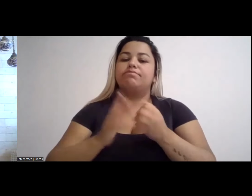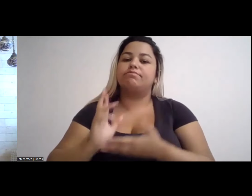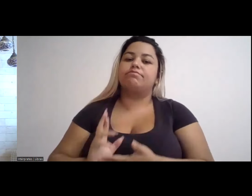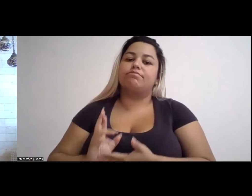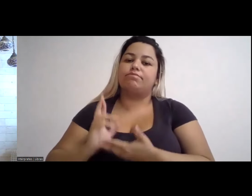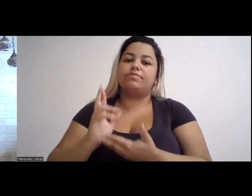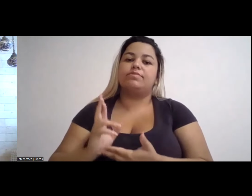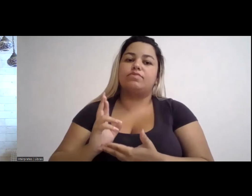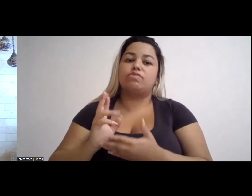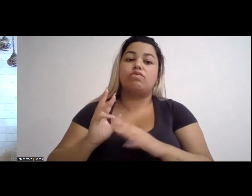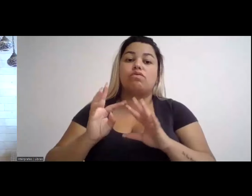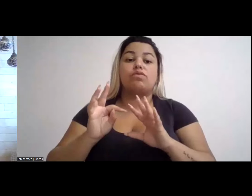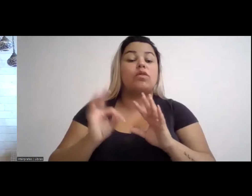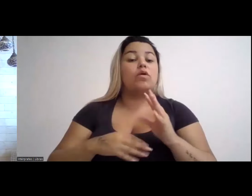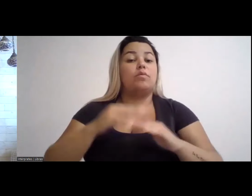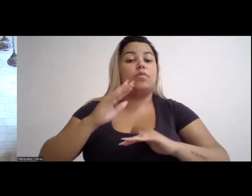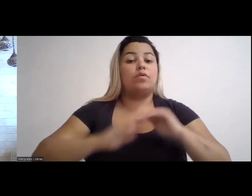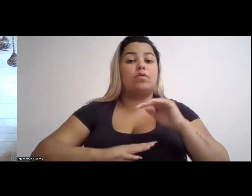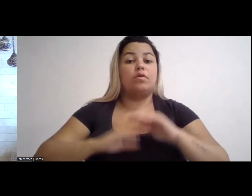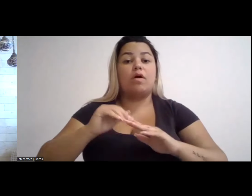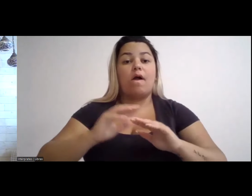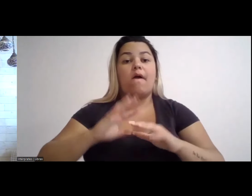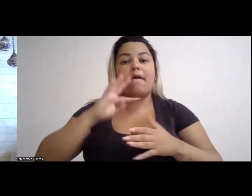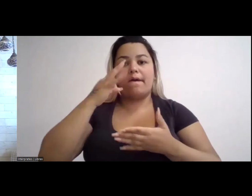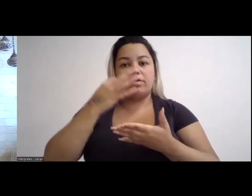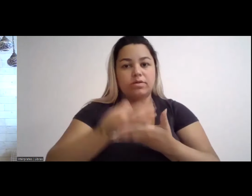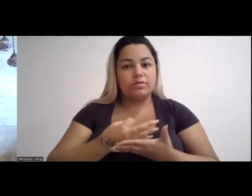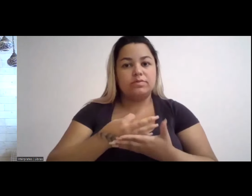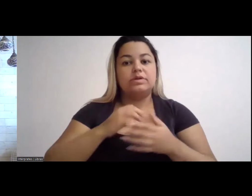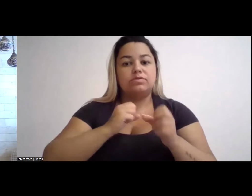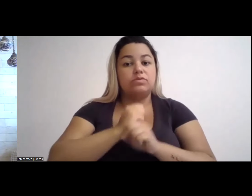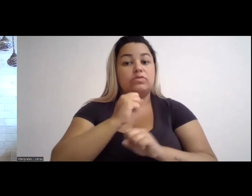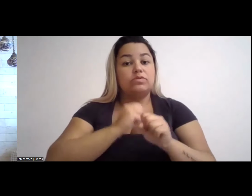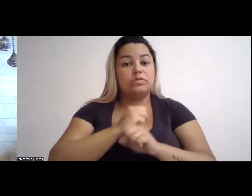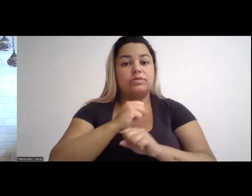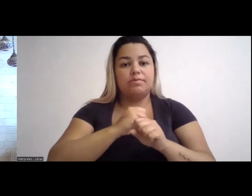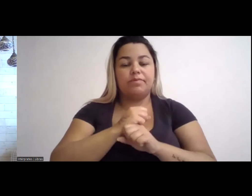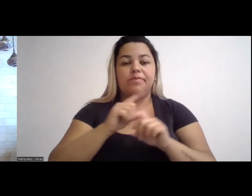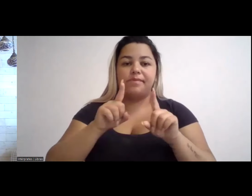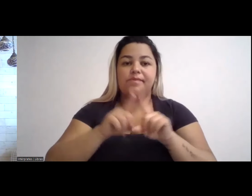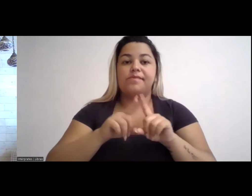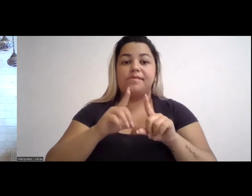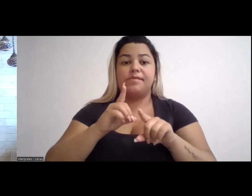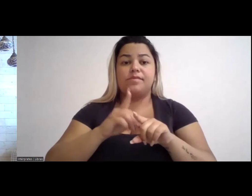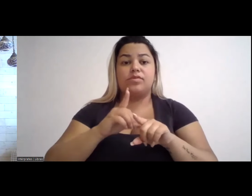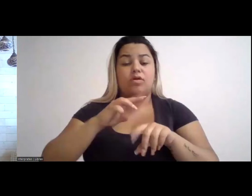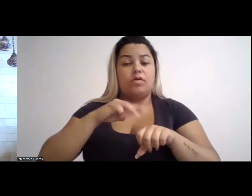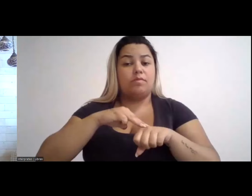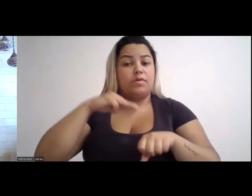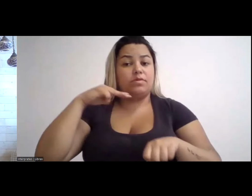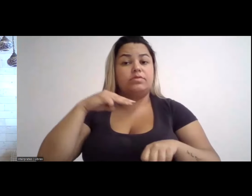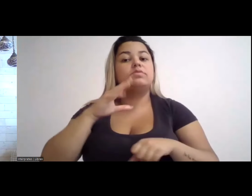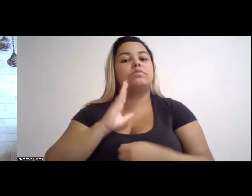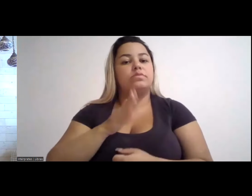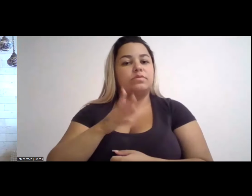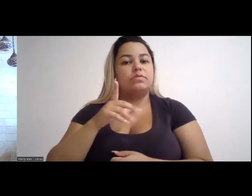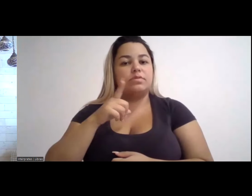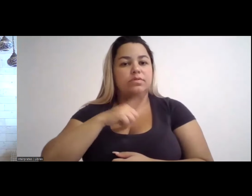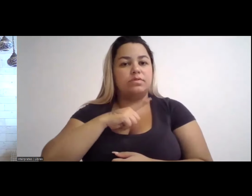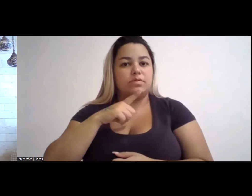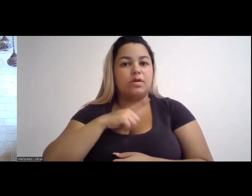teórico sobre o qual as teses de doutorado brasileiras são construídas, as dissertações de mestrado, e está na hora da gente se despregar